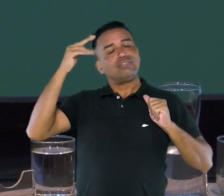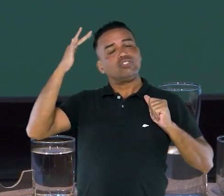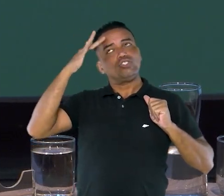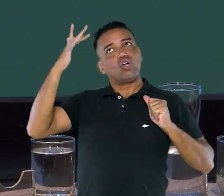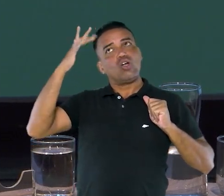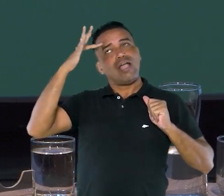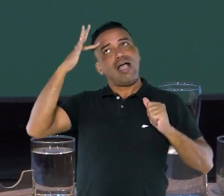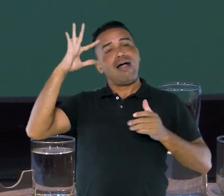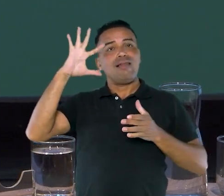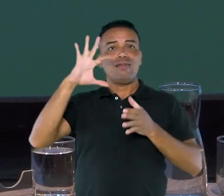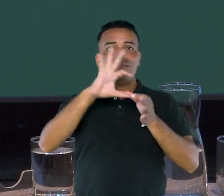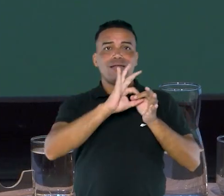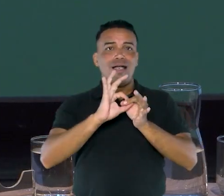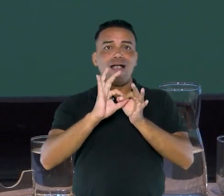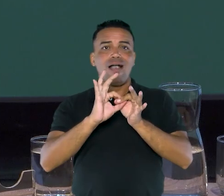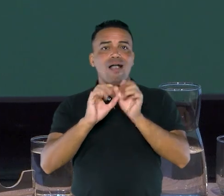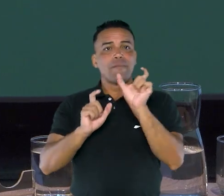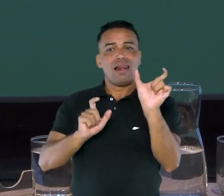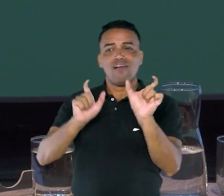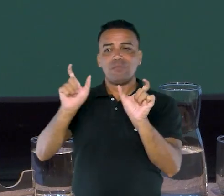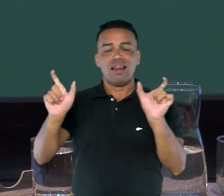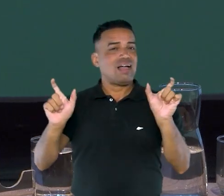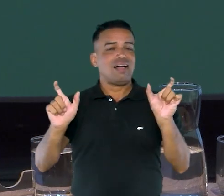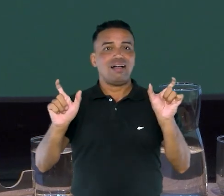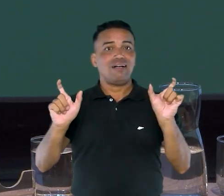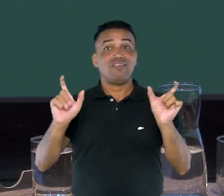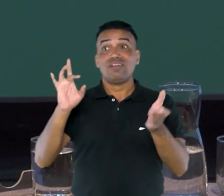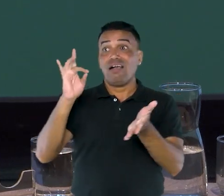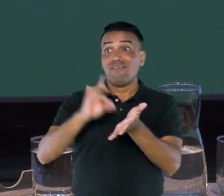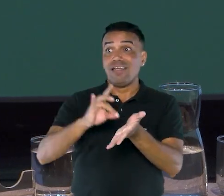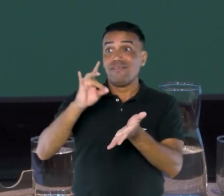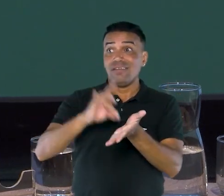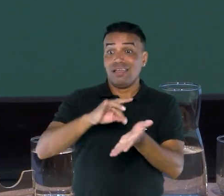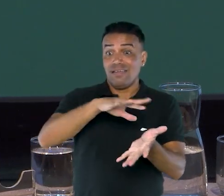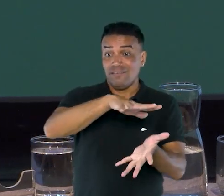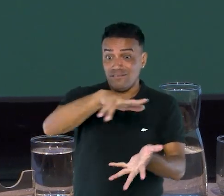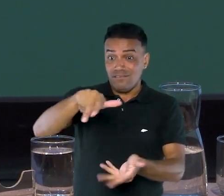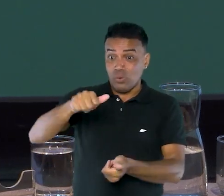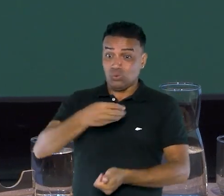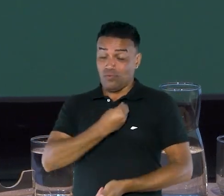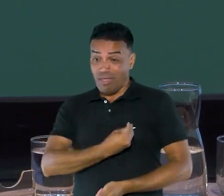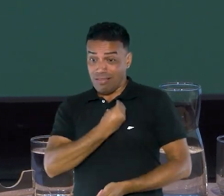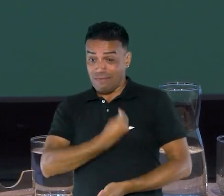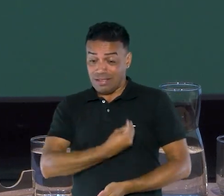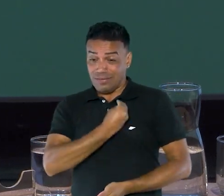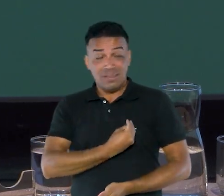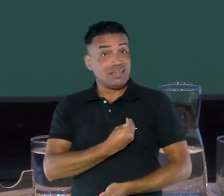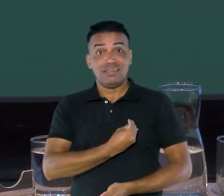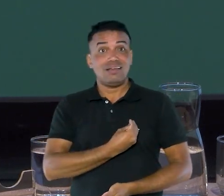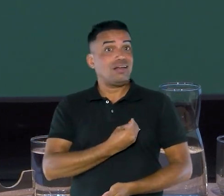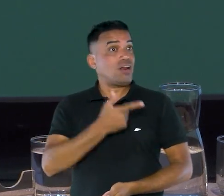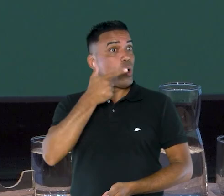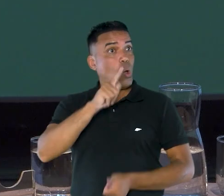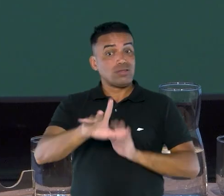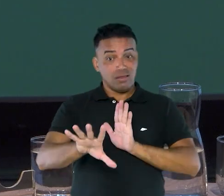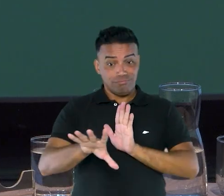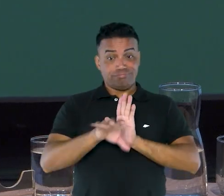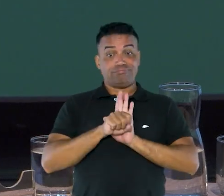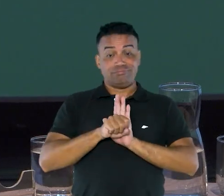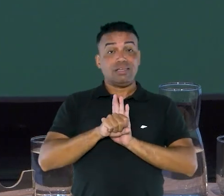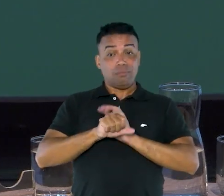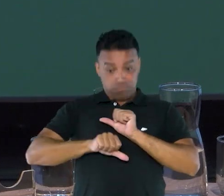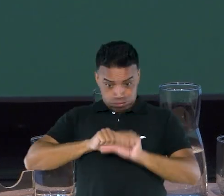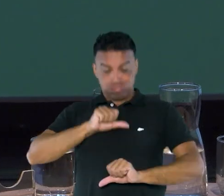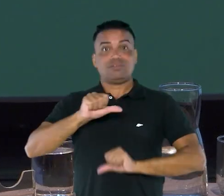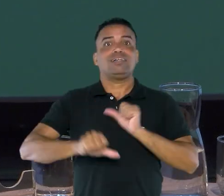sonhar, associar por palavra, fica real, real, real, real em bloco e não tem travessia simbólica,